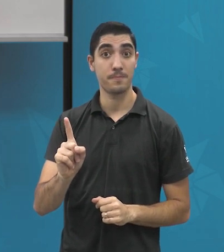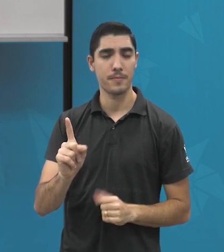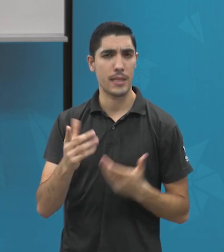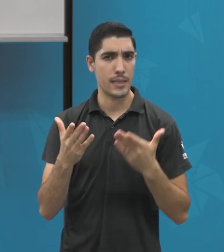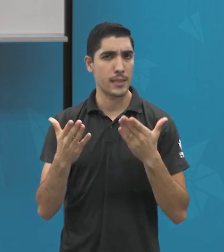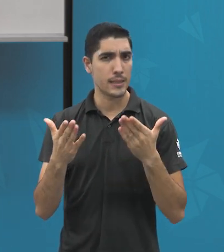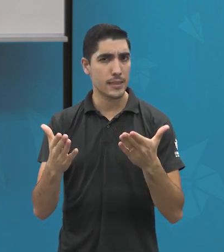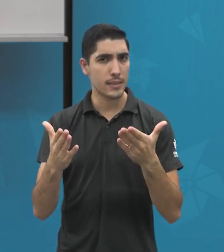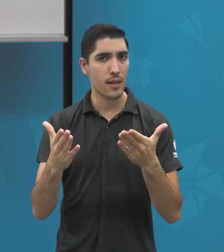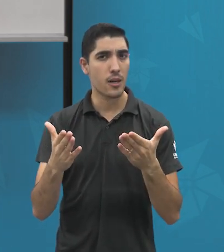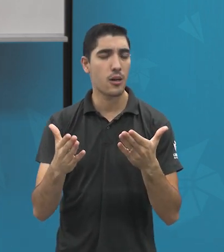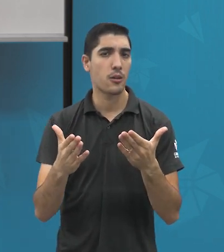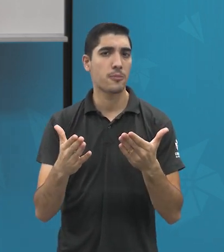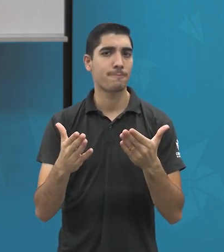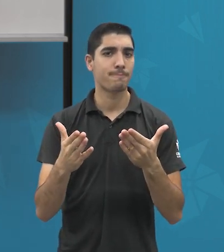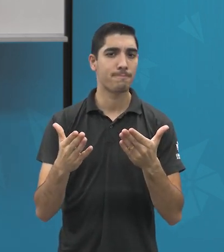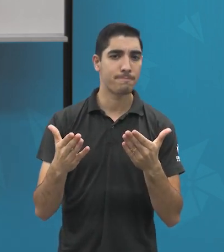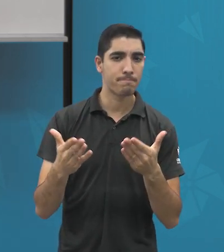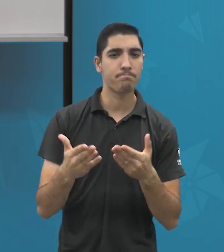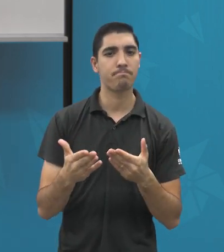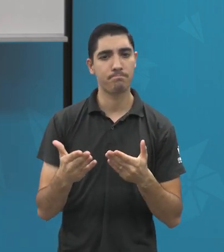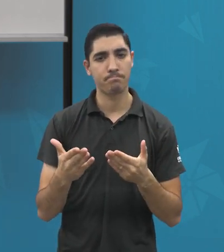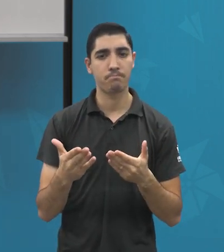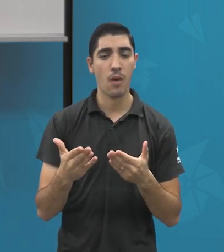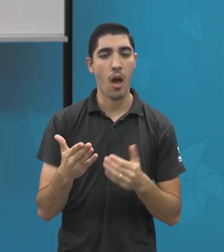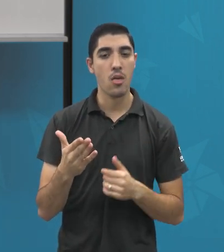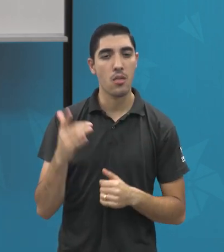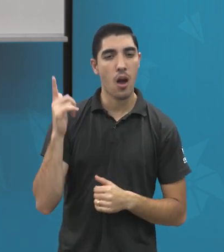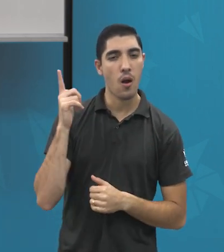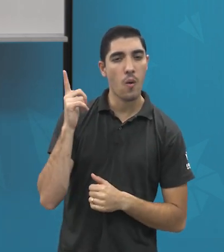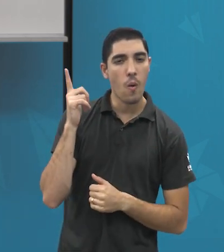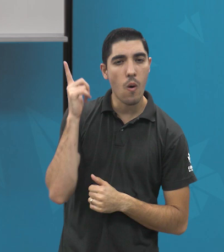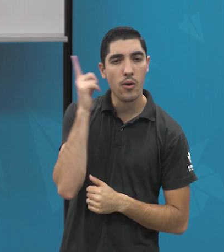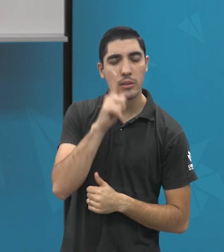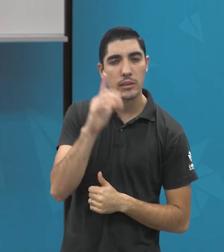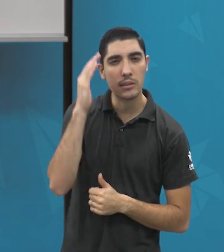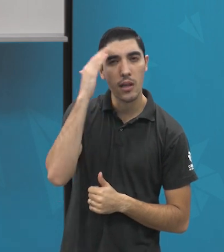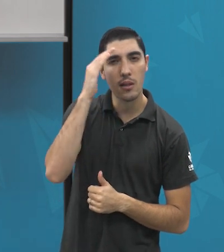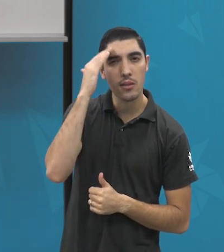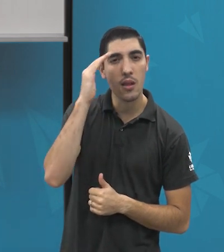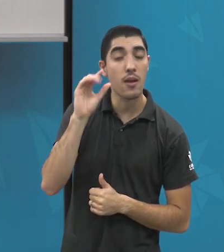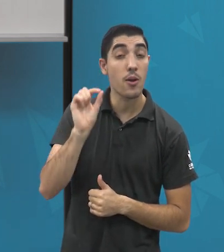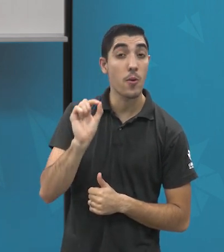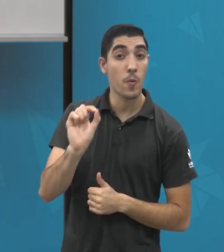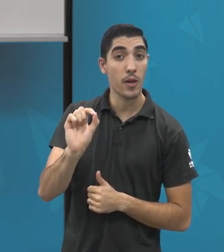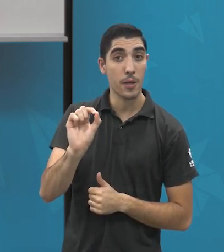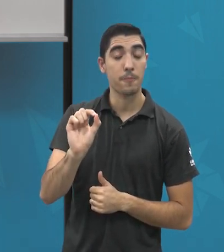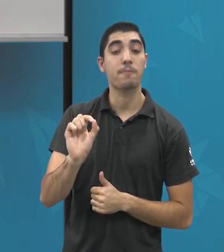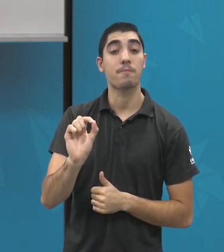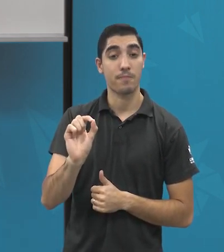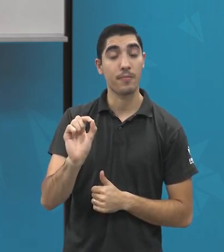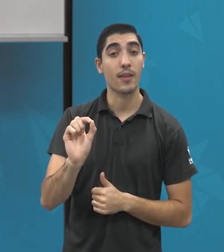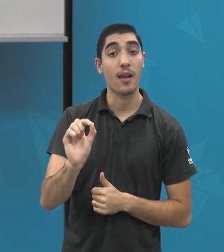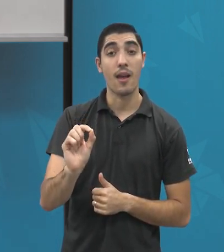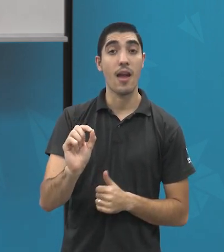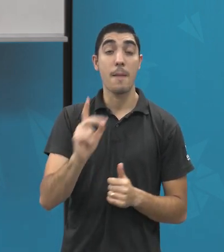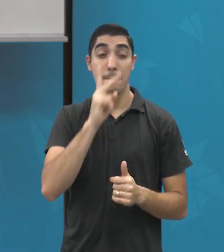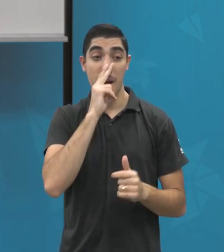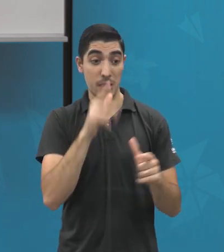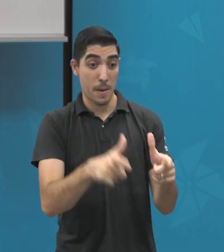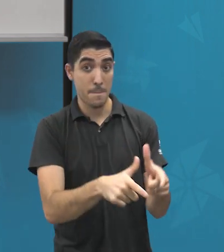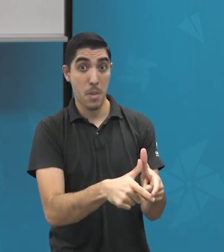poderia pensar de uma maneira muito rápida que nós estamos falando de uma imensa